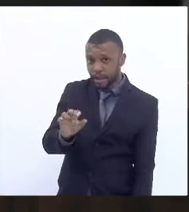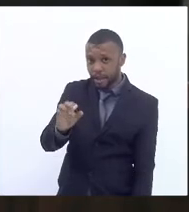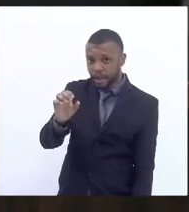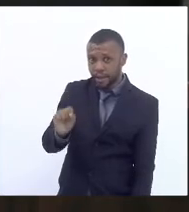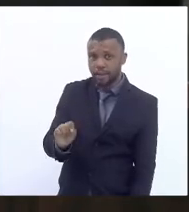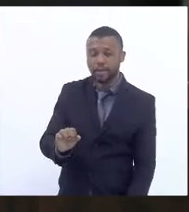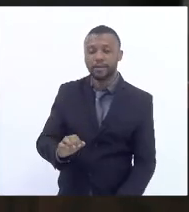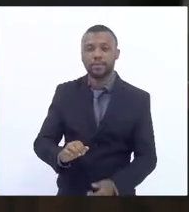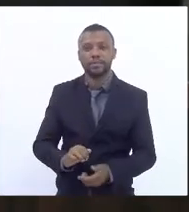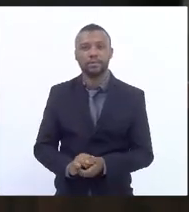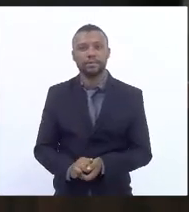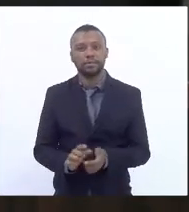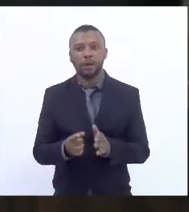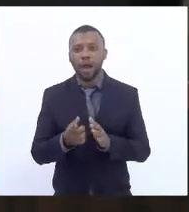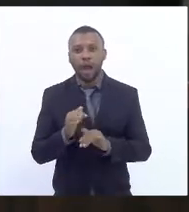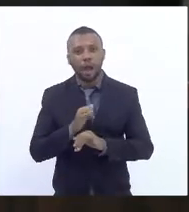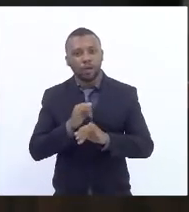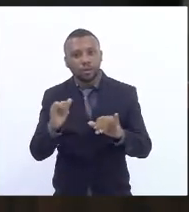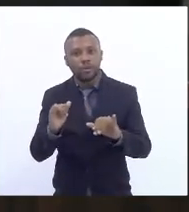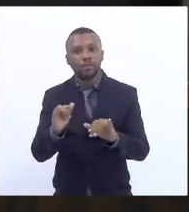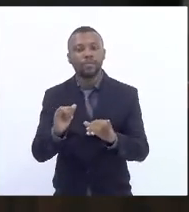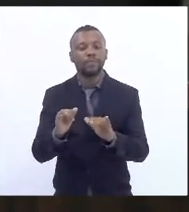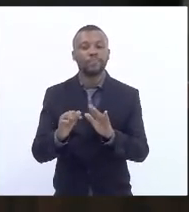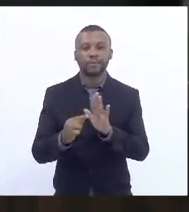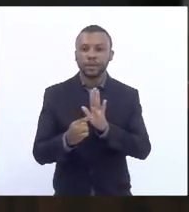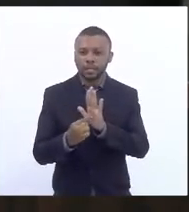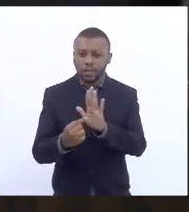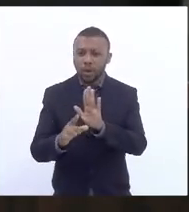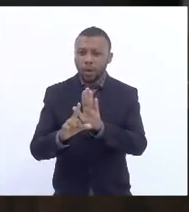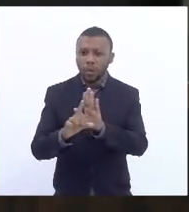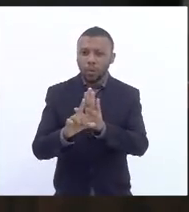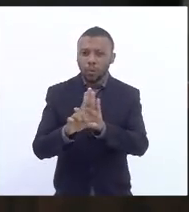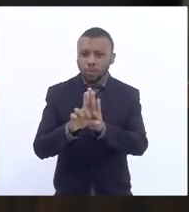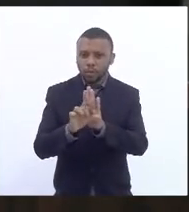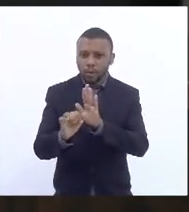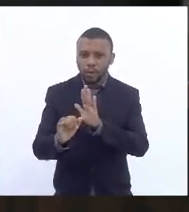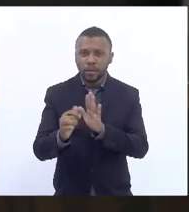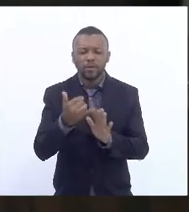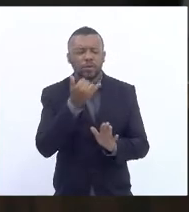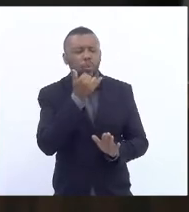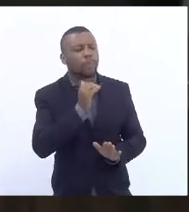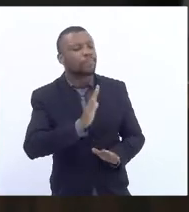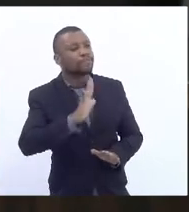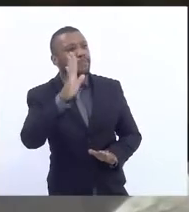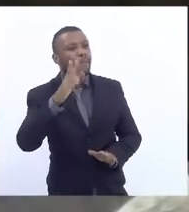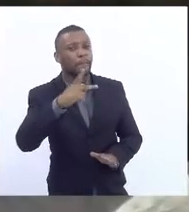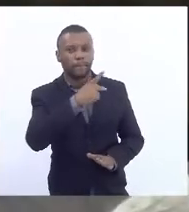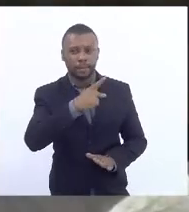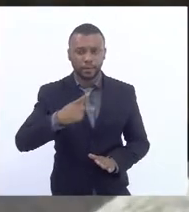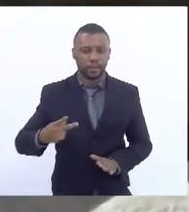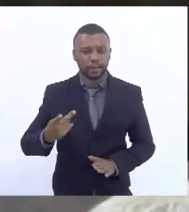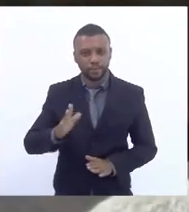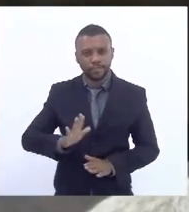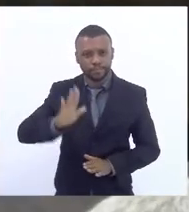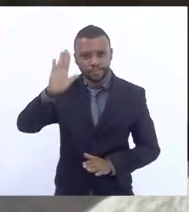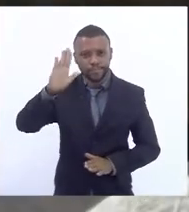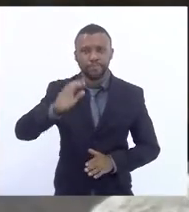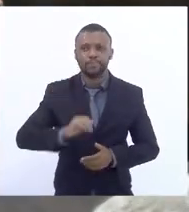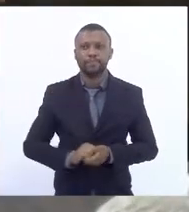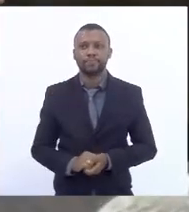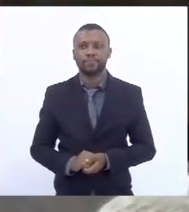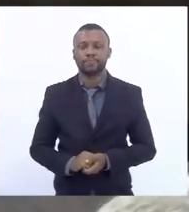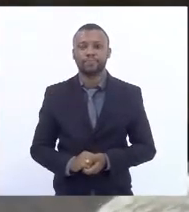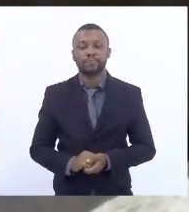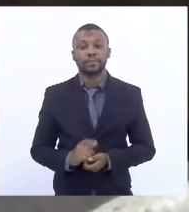Anuncio, indicação legislativa 440 de 21 de autoria do deputado Márcio. Senhor presidente, pois não, deputado. Esse é